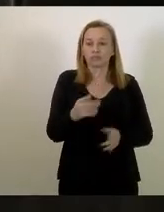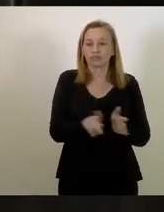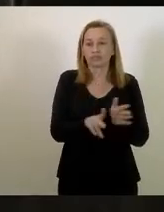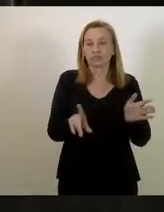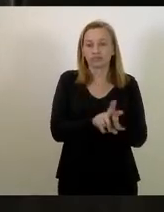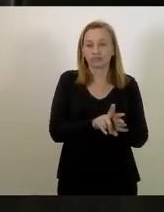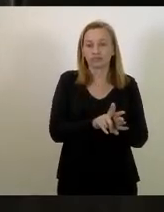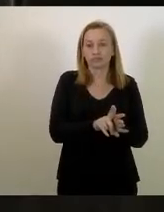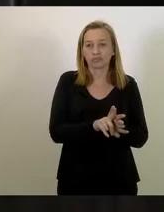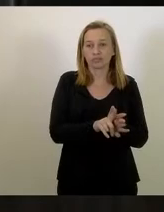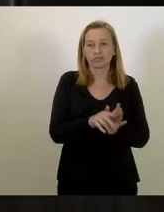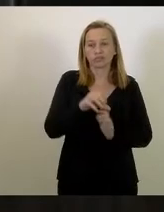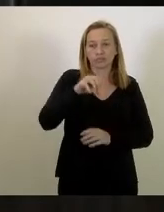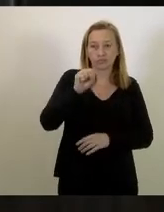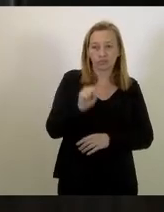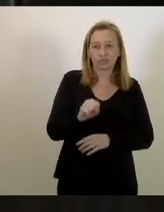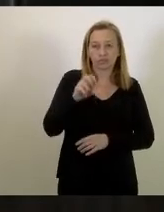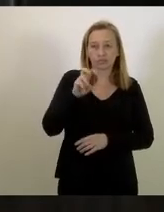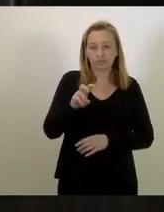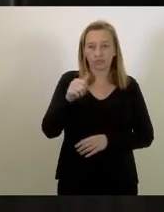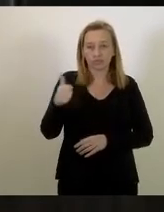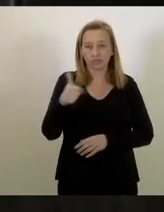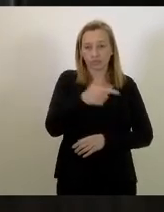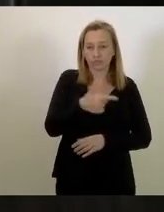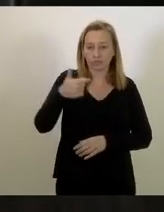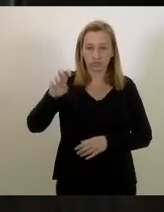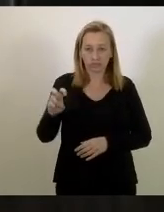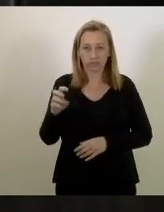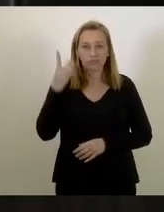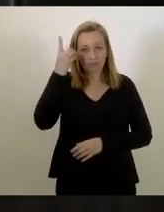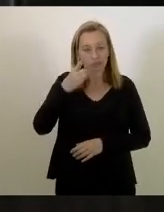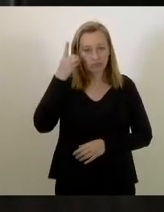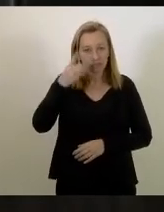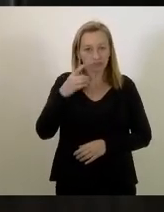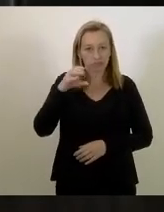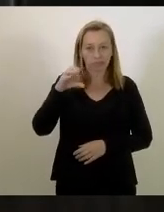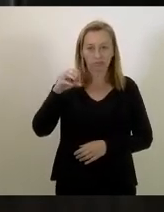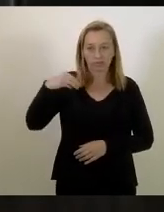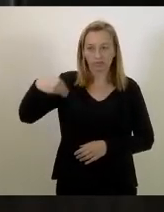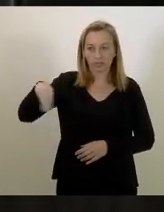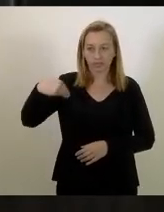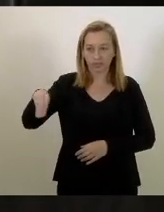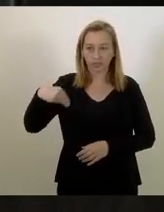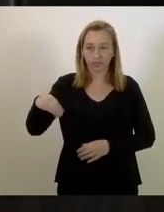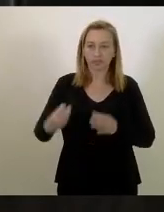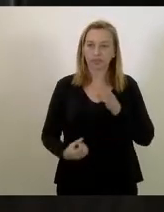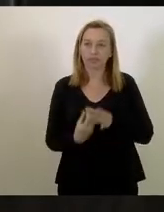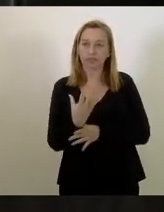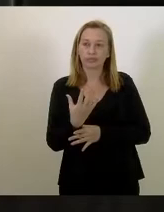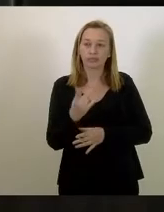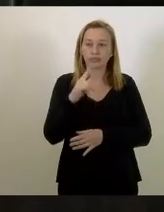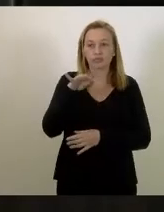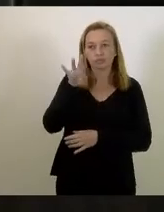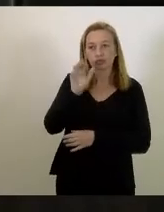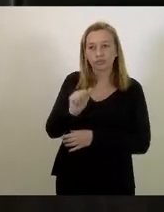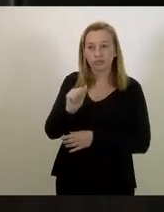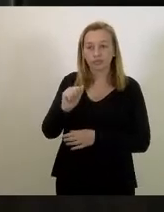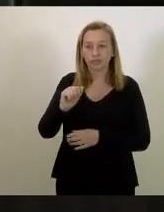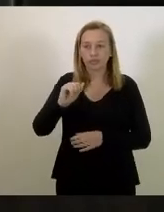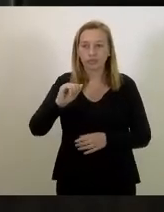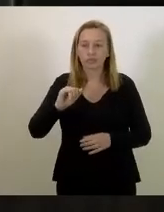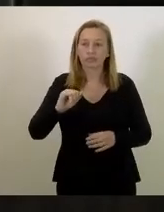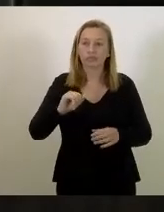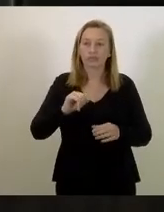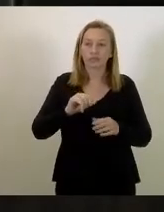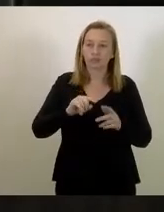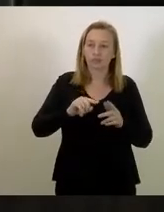projeto de lei número 851 de 2015 de autore deputado Carlos Mink que dispõe sobre a criação do programa de reaproveitamento